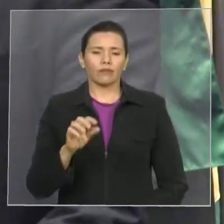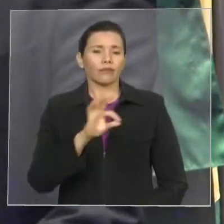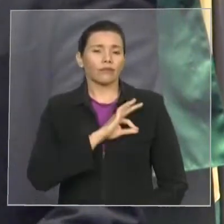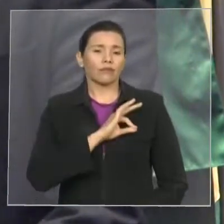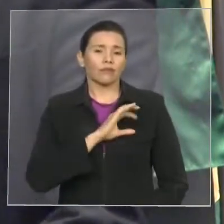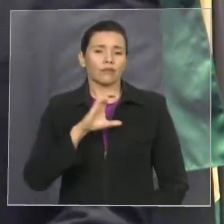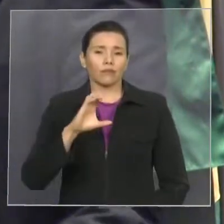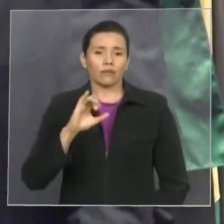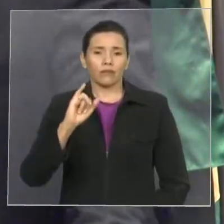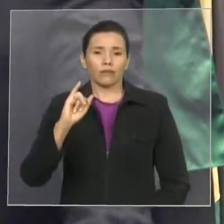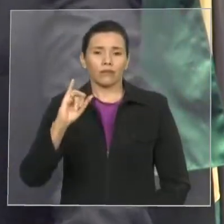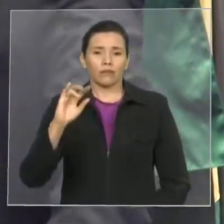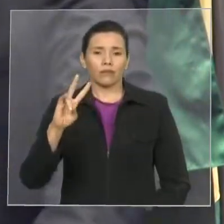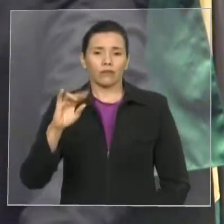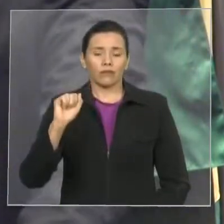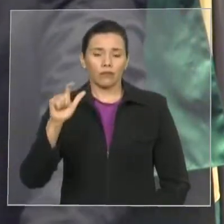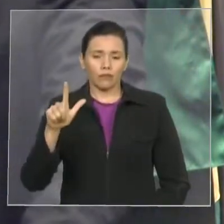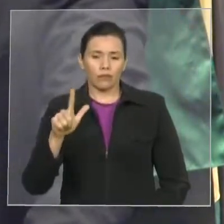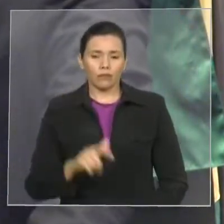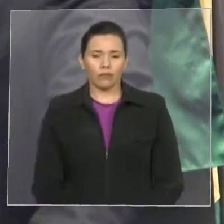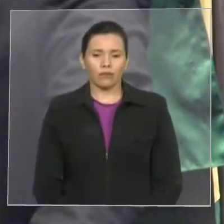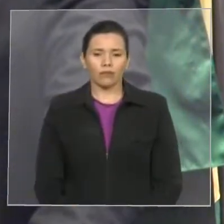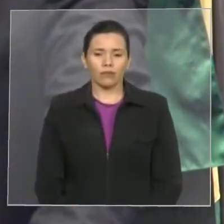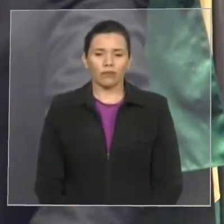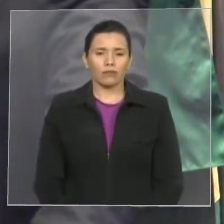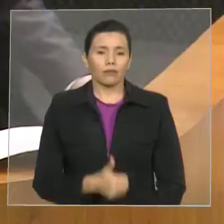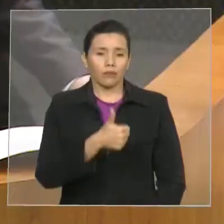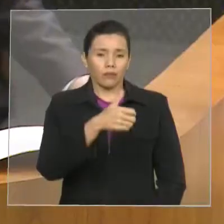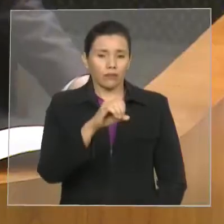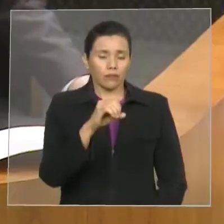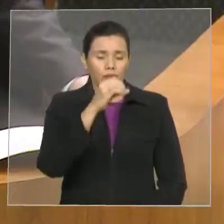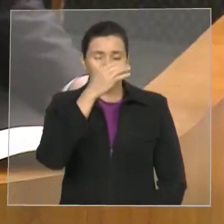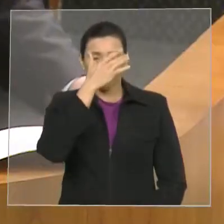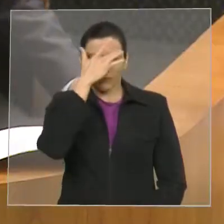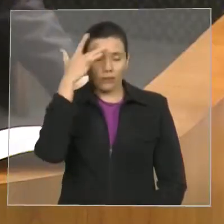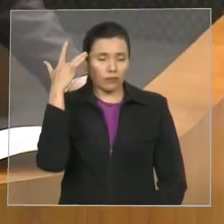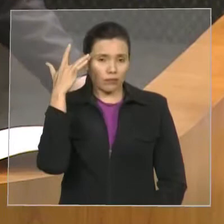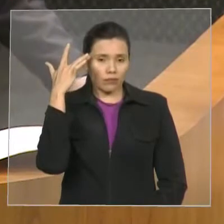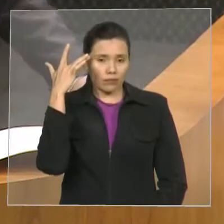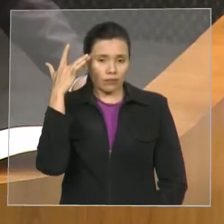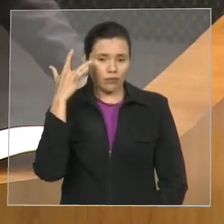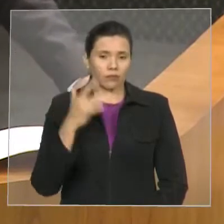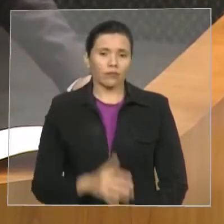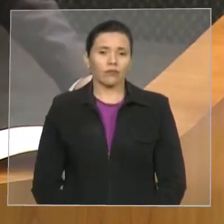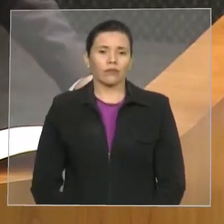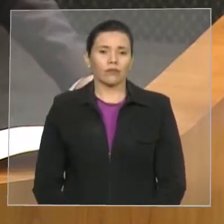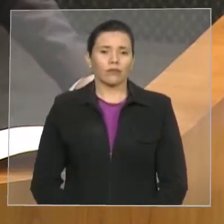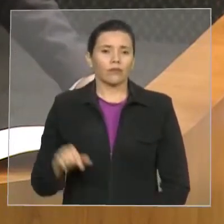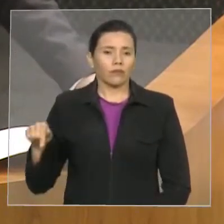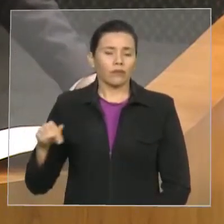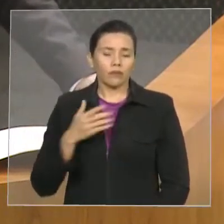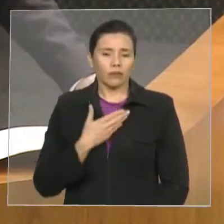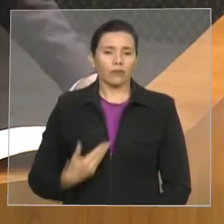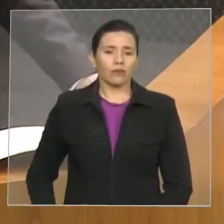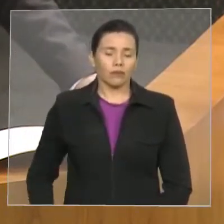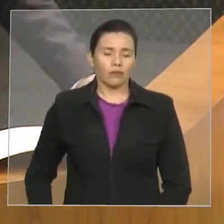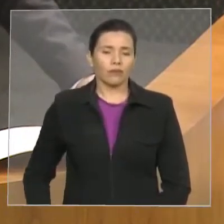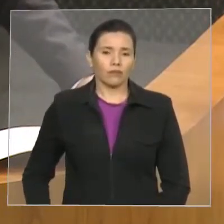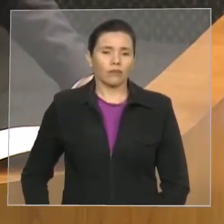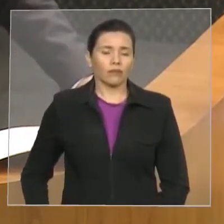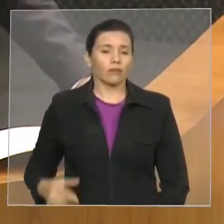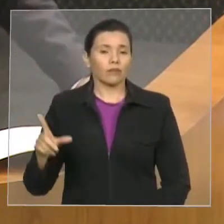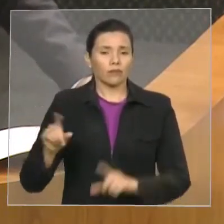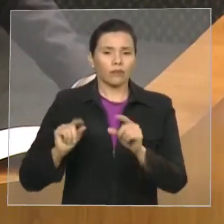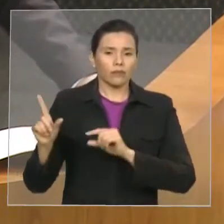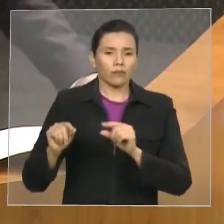10 representantes nomeados diretos pelo governador e somente 4 faziam parte das entidades associativas